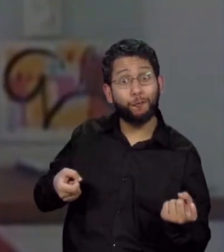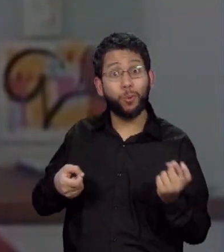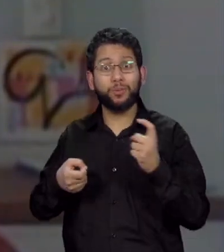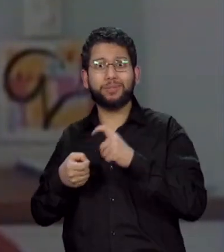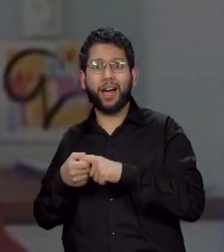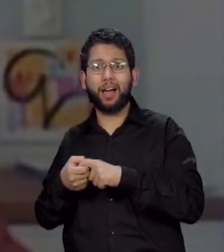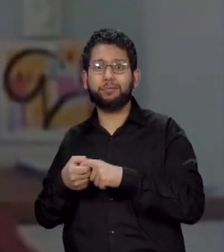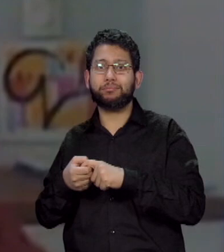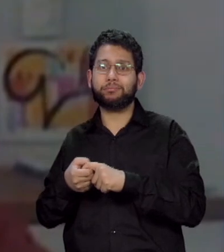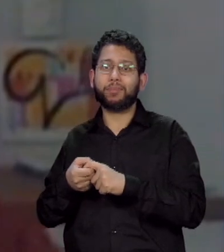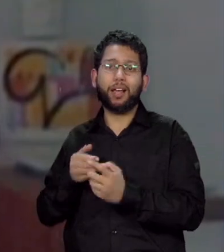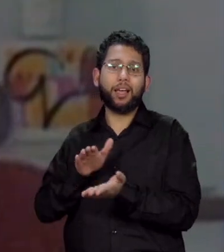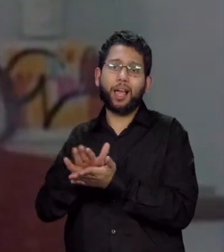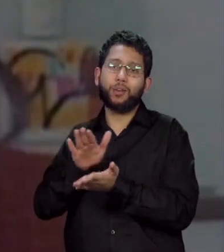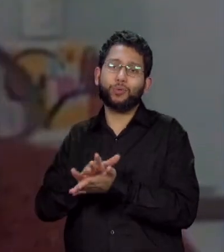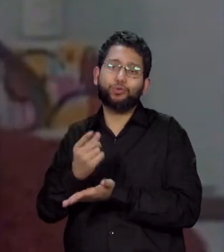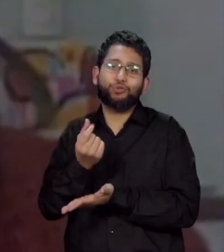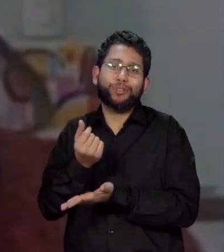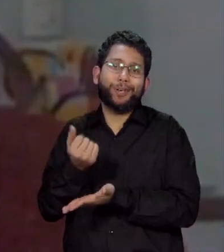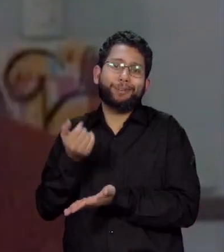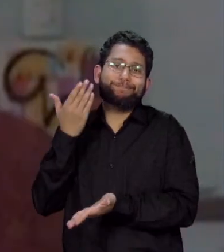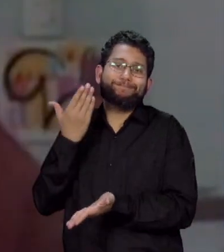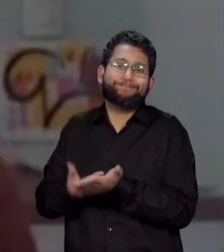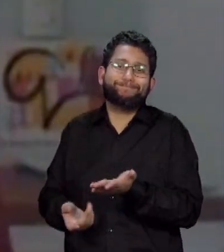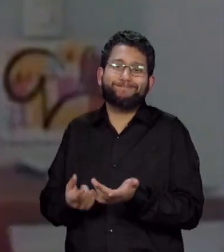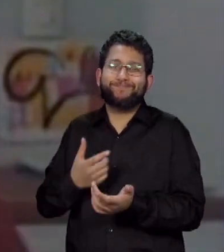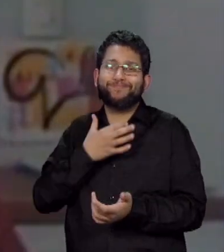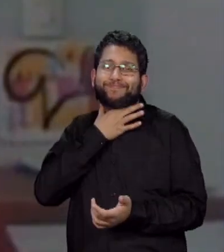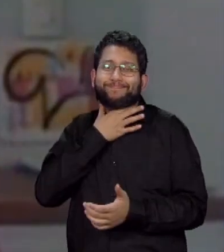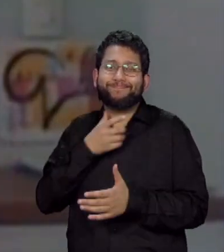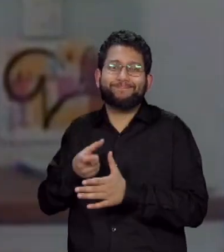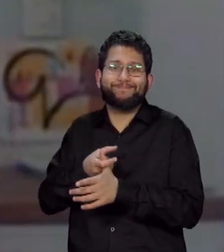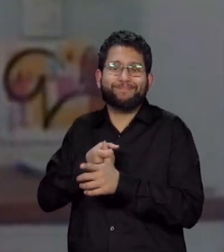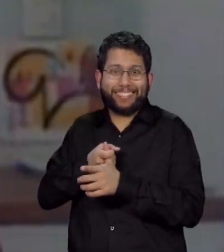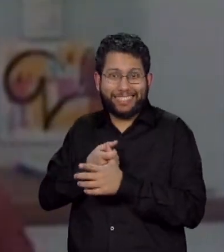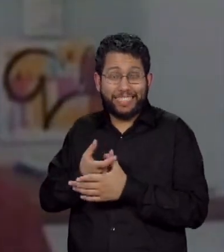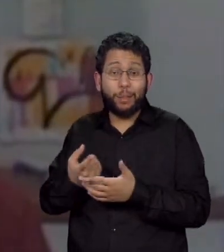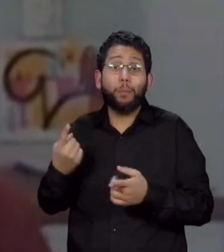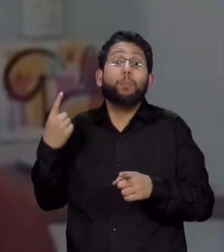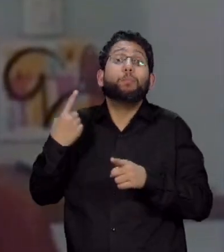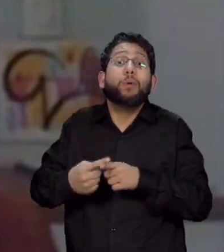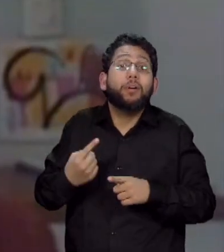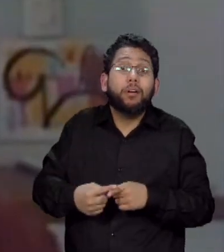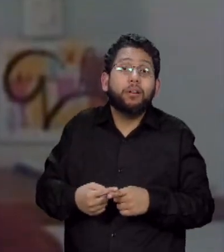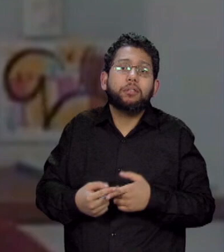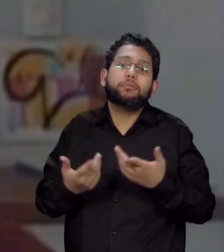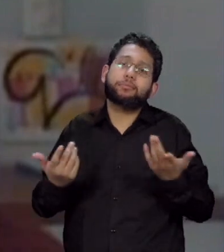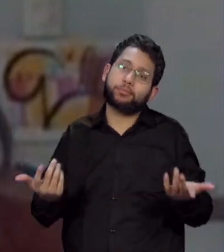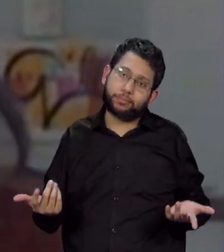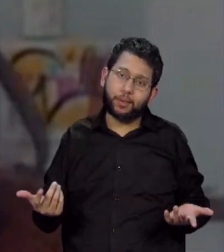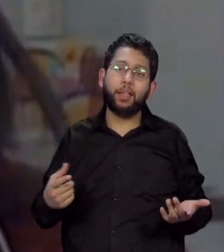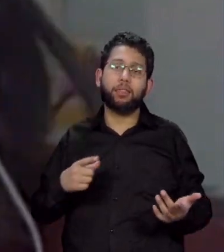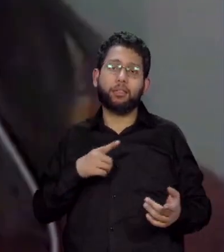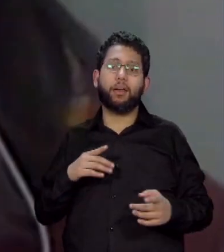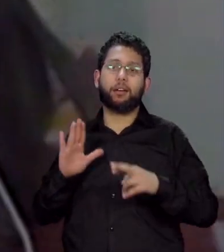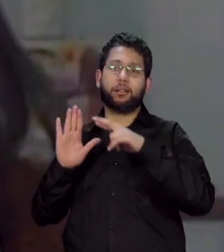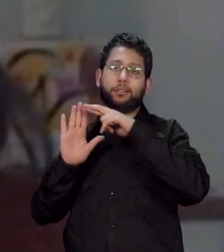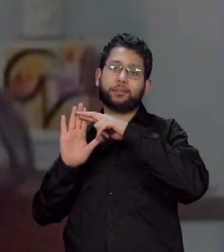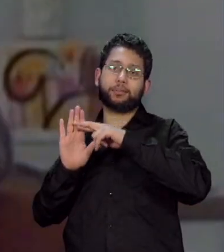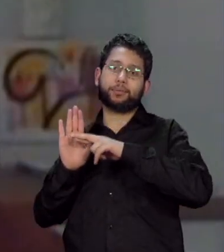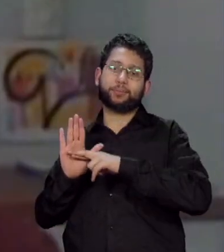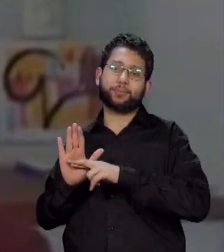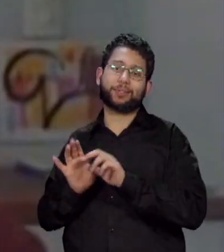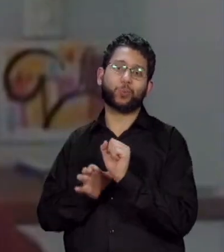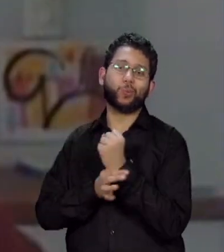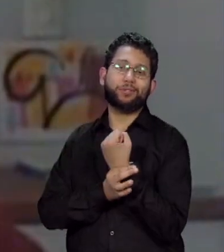elas tiveram que retomar as filmagens seguindo protocolos de segurança, né? Seguir protocolos de